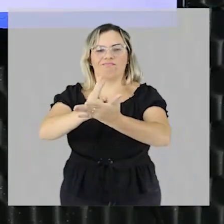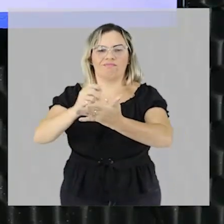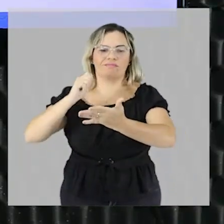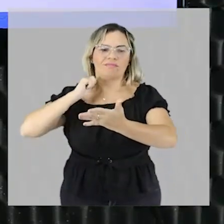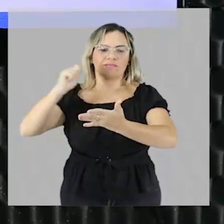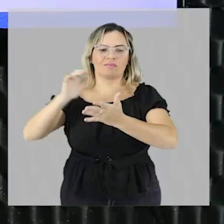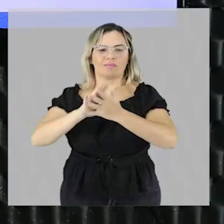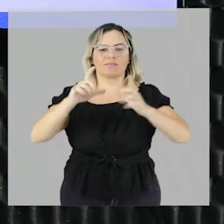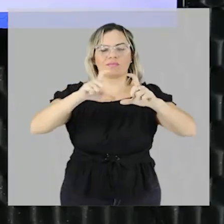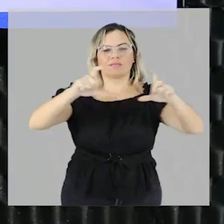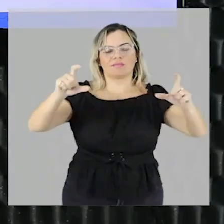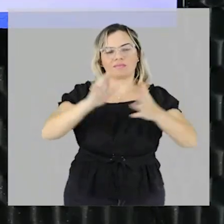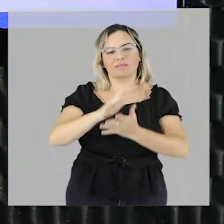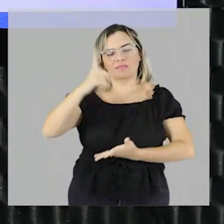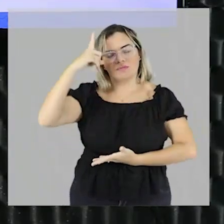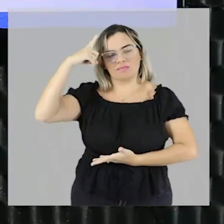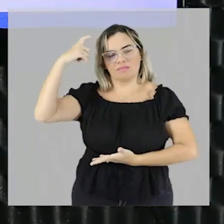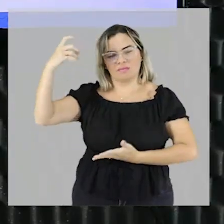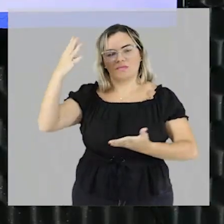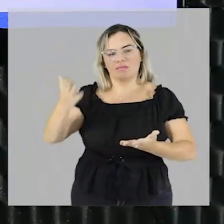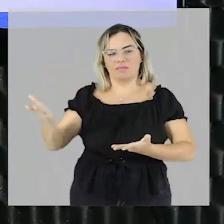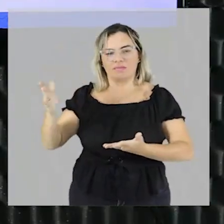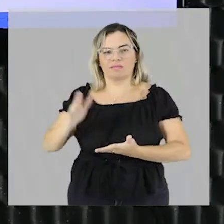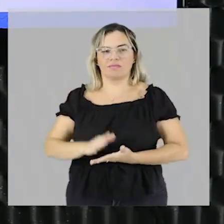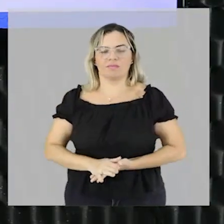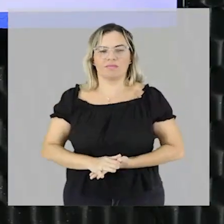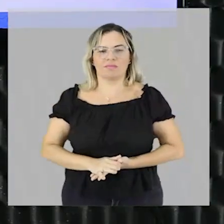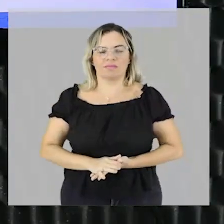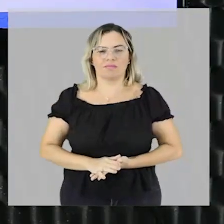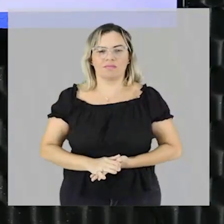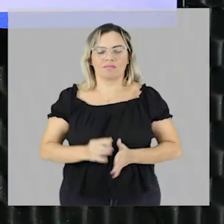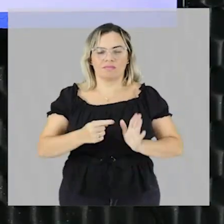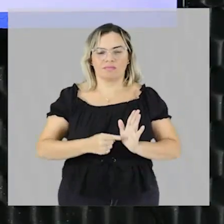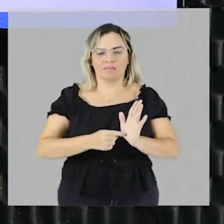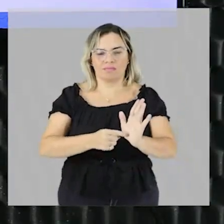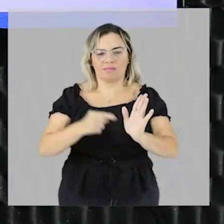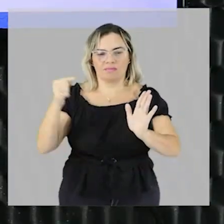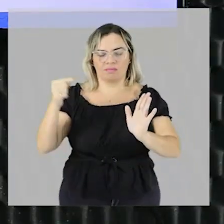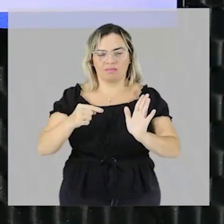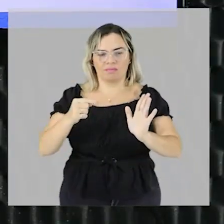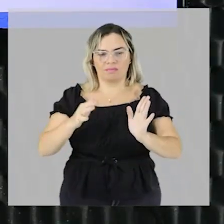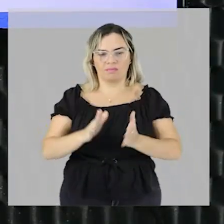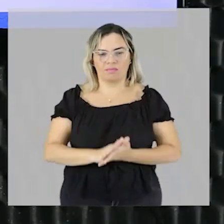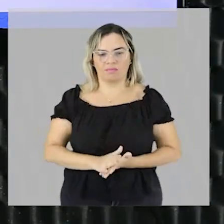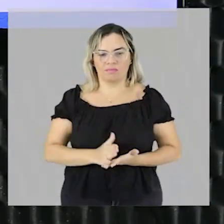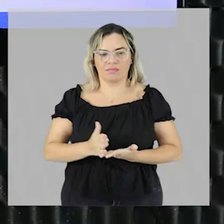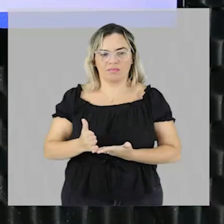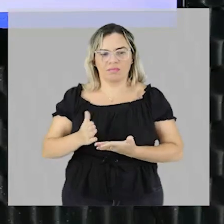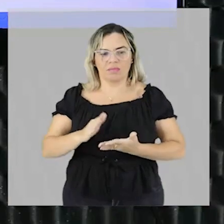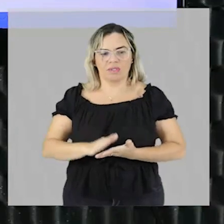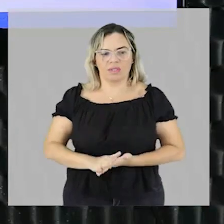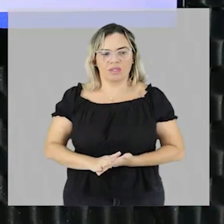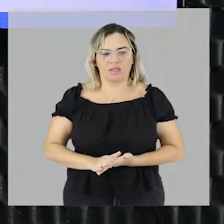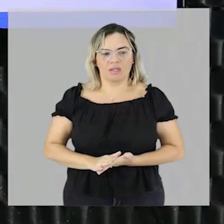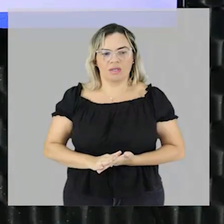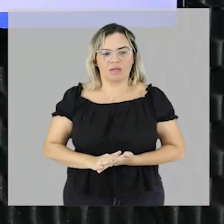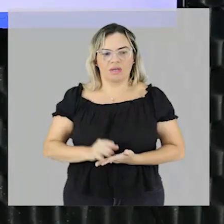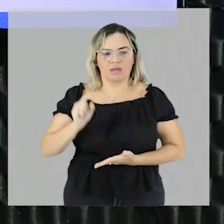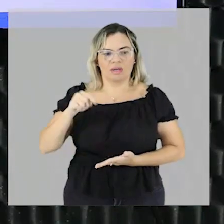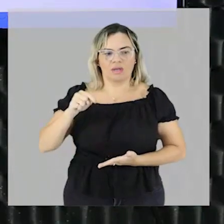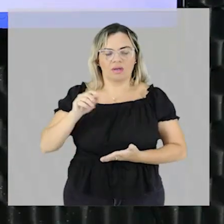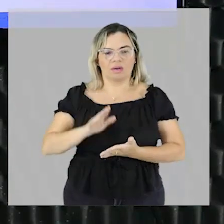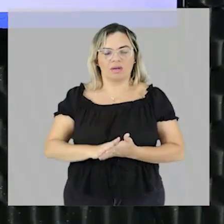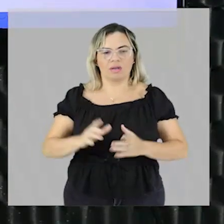trabalha, a ideia que Tiradentes, né, claramente Machado de Assis, está mostrando, que é um fragmento ali do